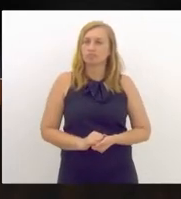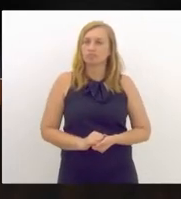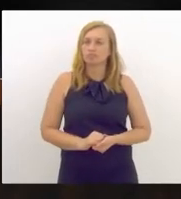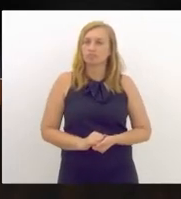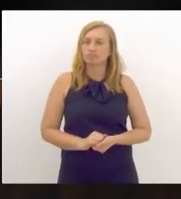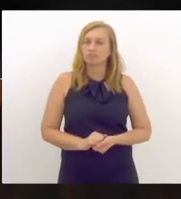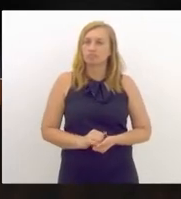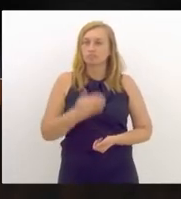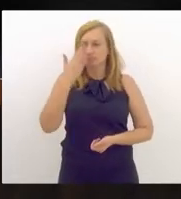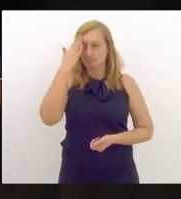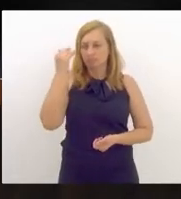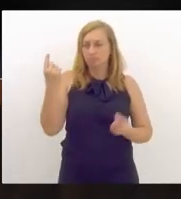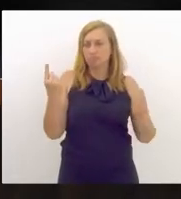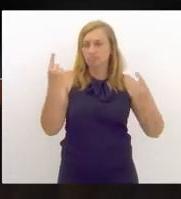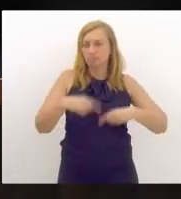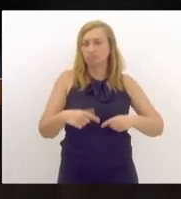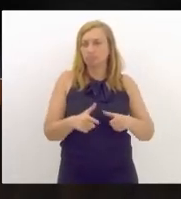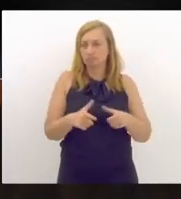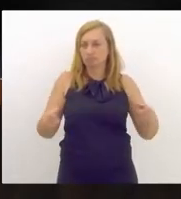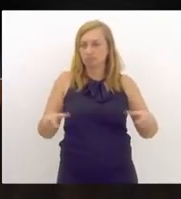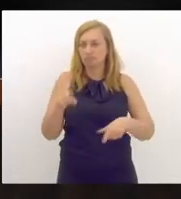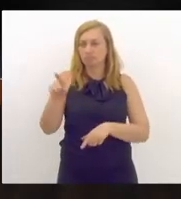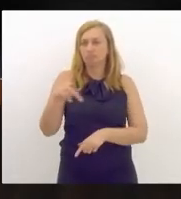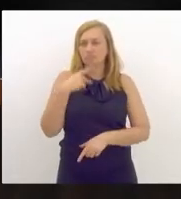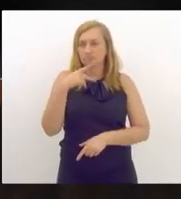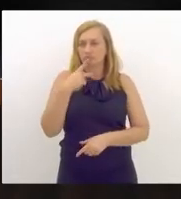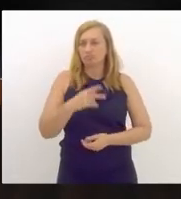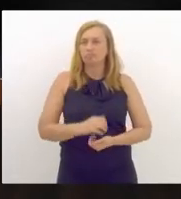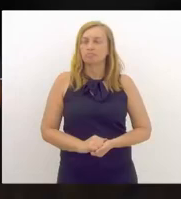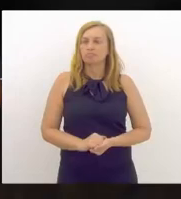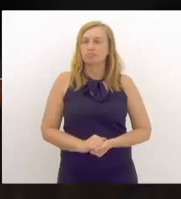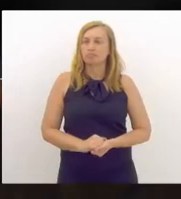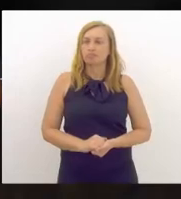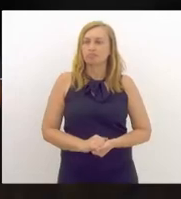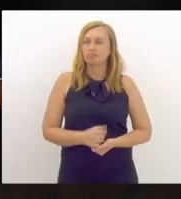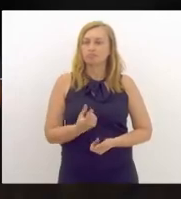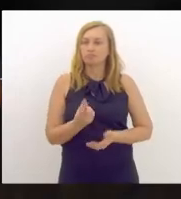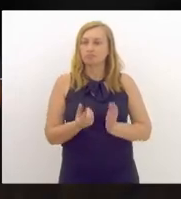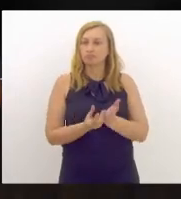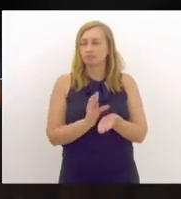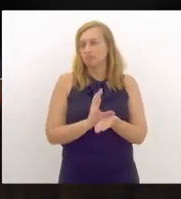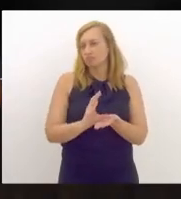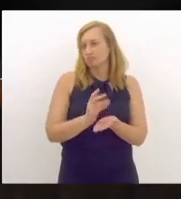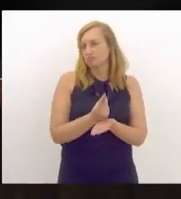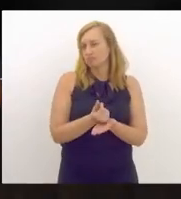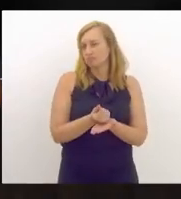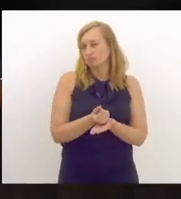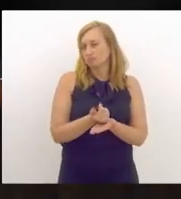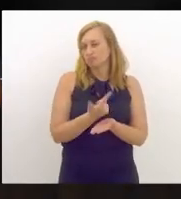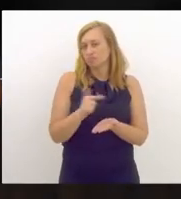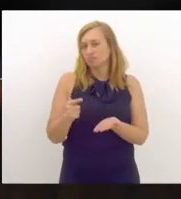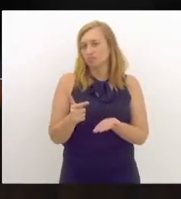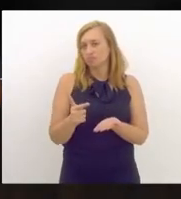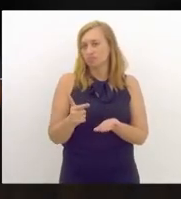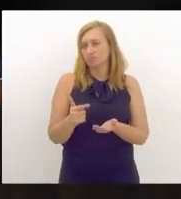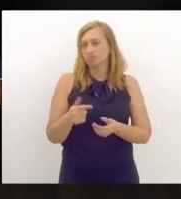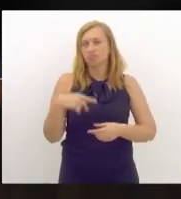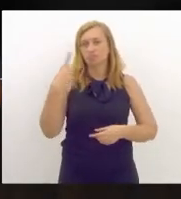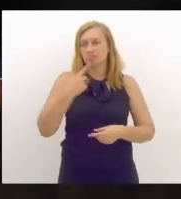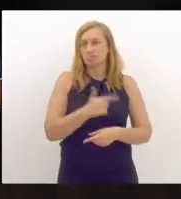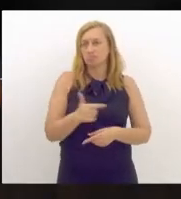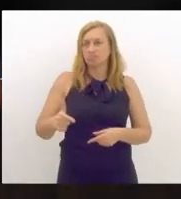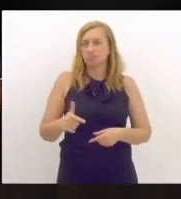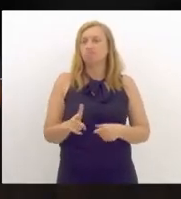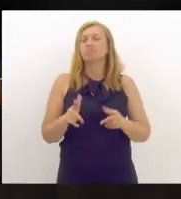sabemos que são muitos desafios E como você mesma diz sem orçamento não tem política nós estamos na Câmara Municipal nesse momento também